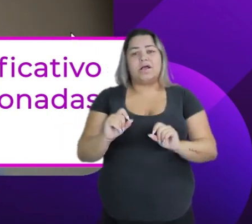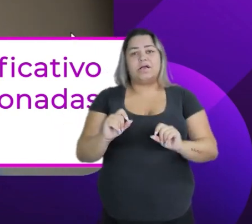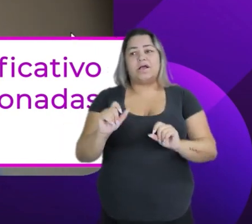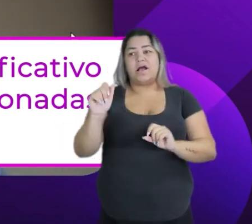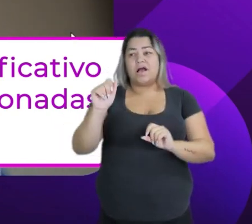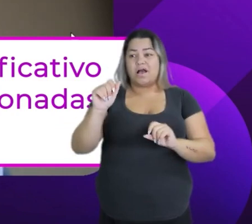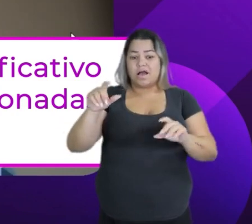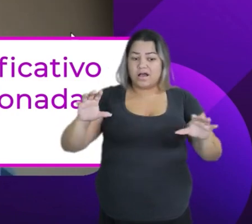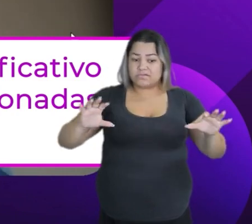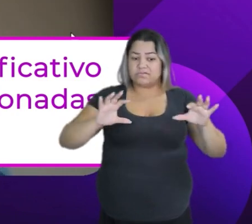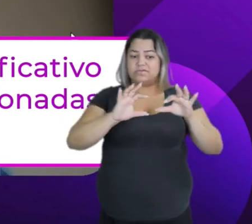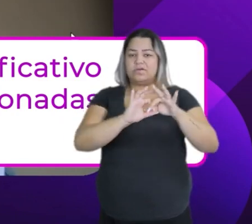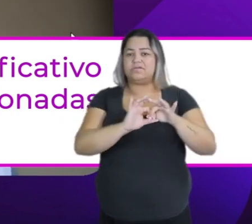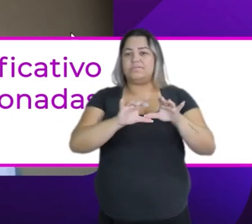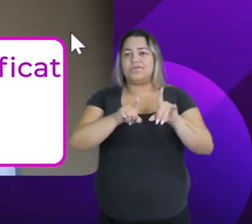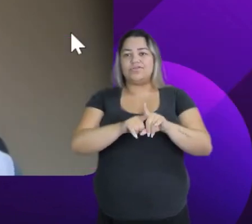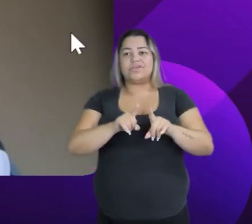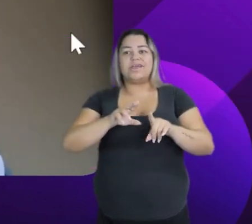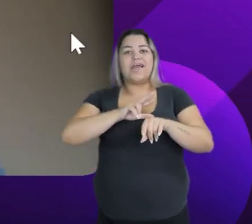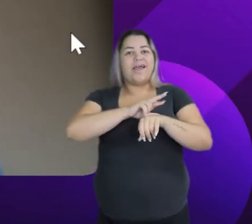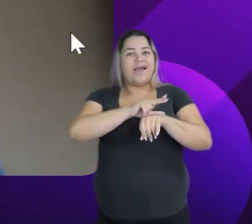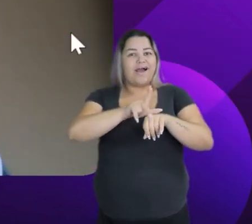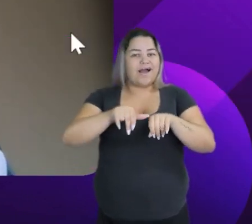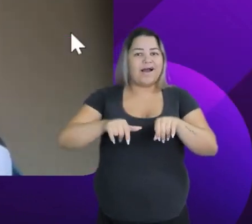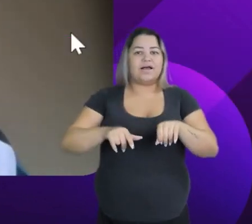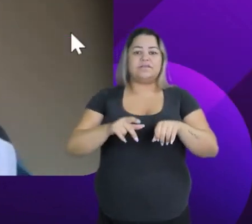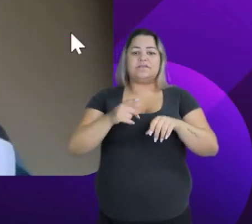associadas às questões de raça e renda.